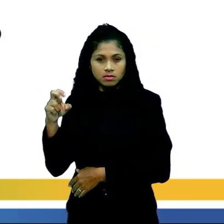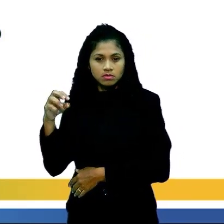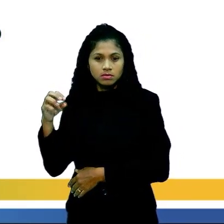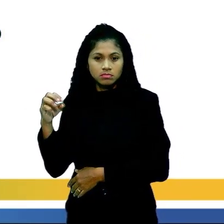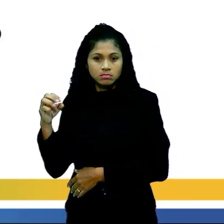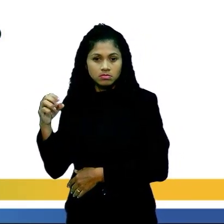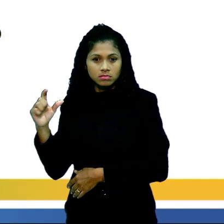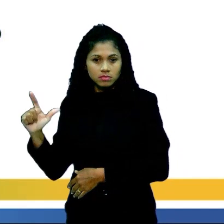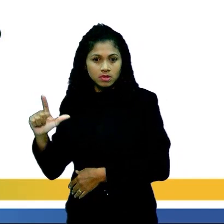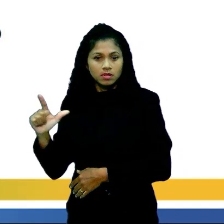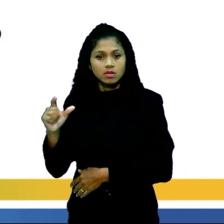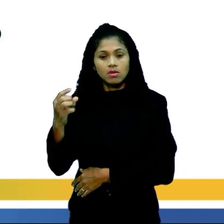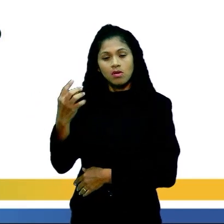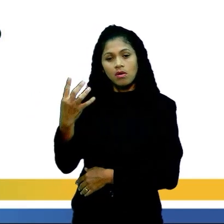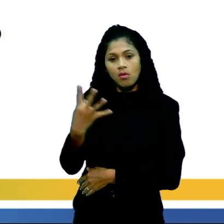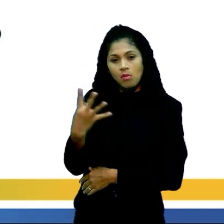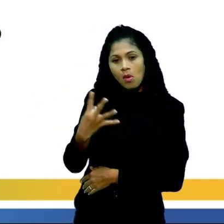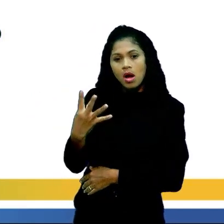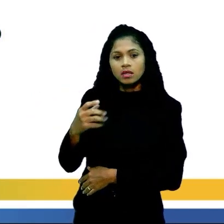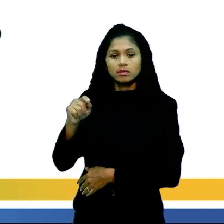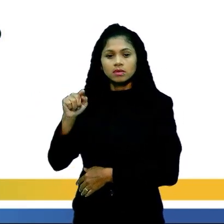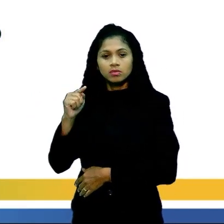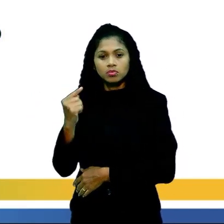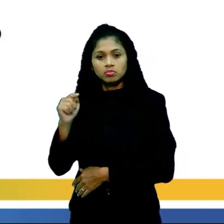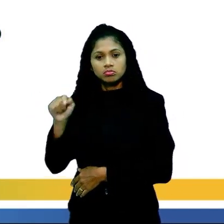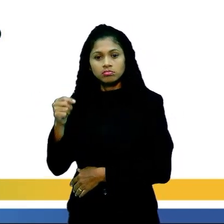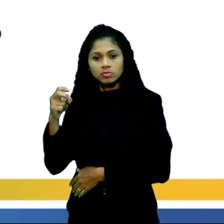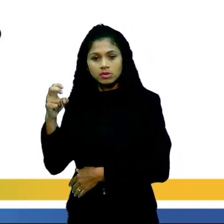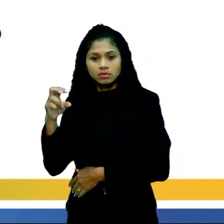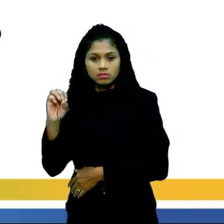1,50 litros. E a quinta garrafa,